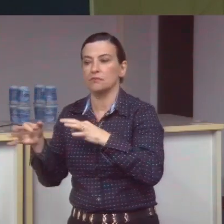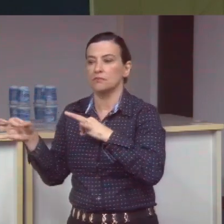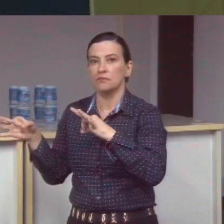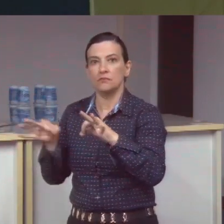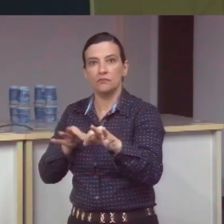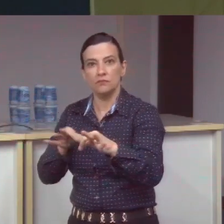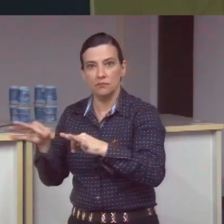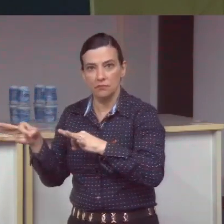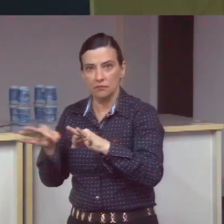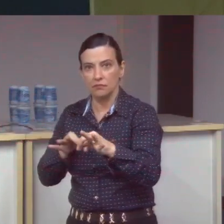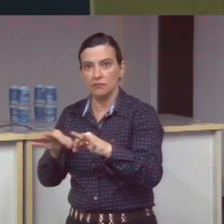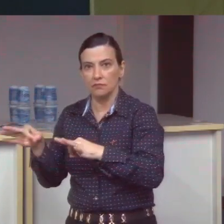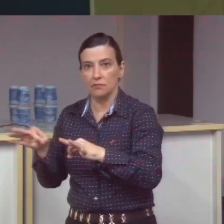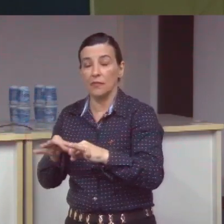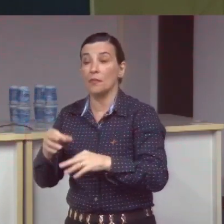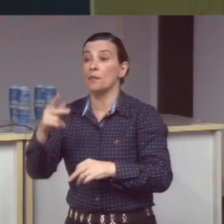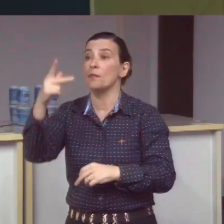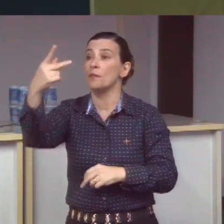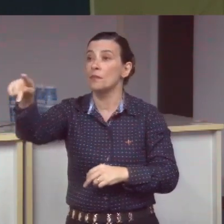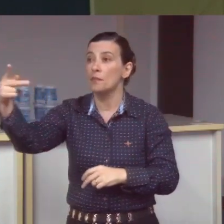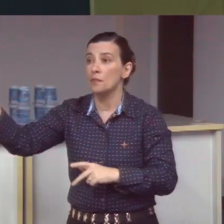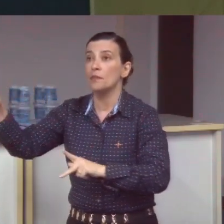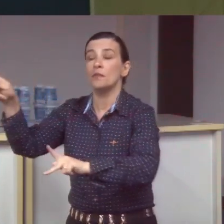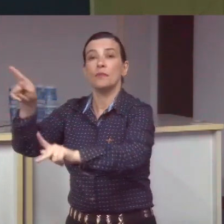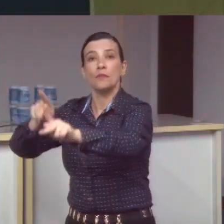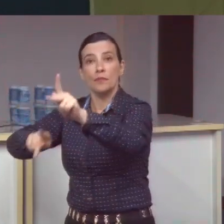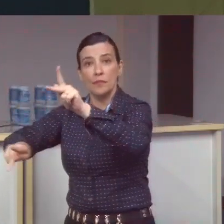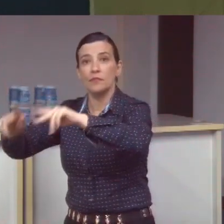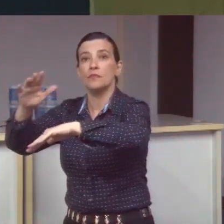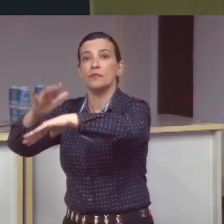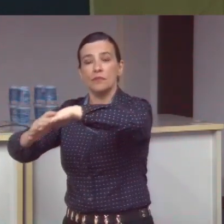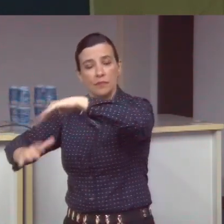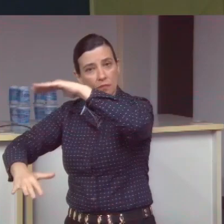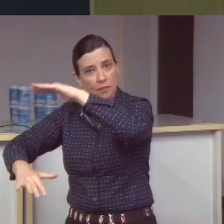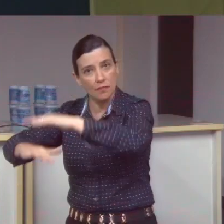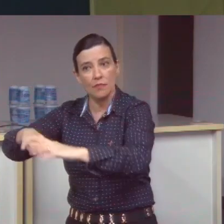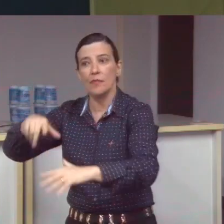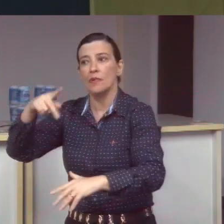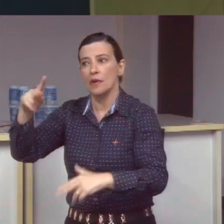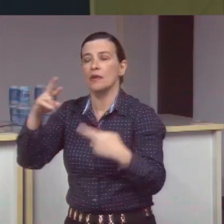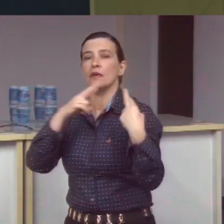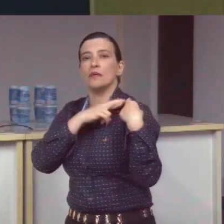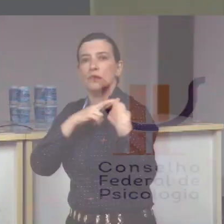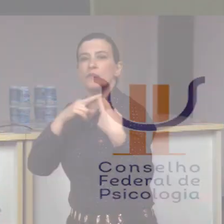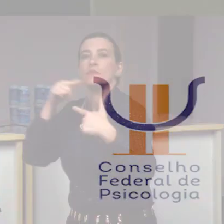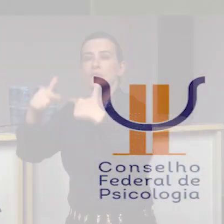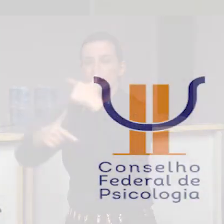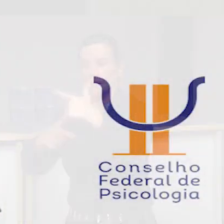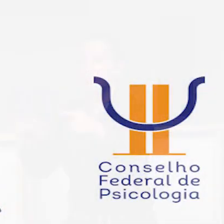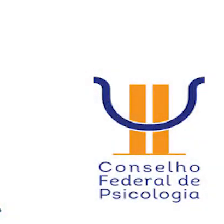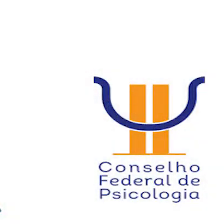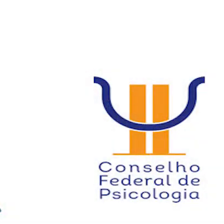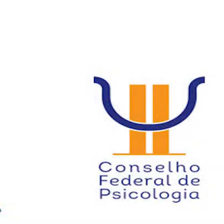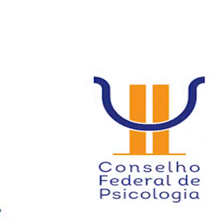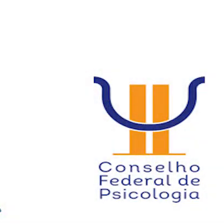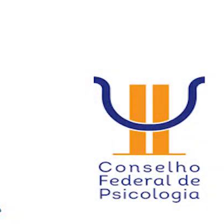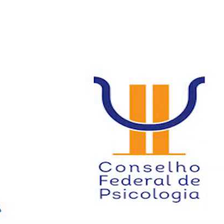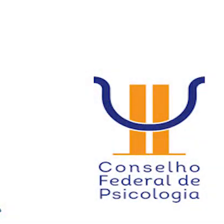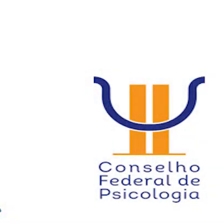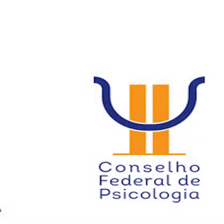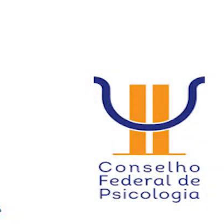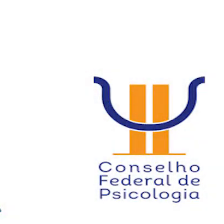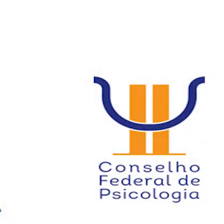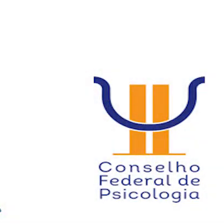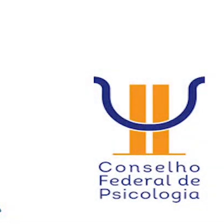você chegue com o seu trabalho especializado, né? Olha o espaço que a gente reserva, né? O apoio familiar e